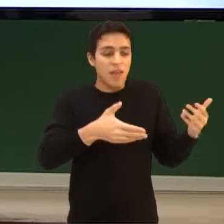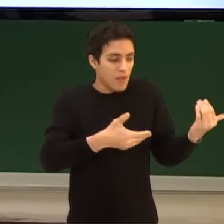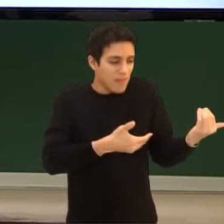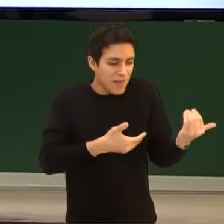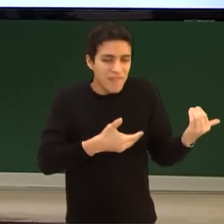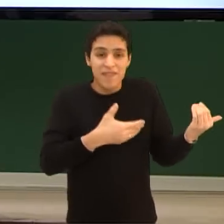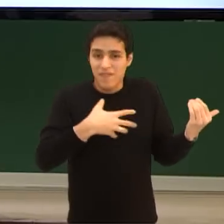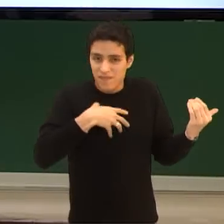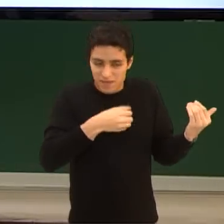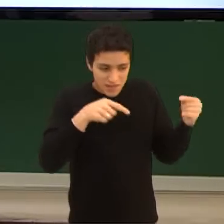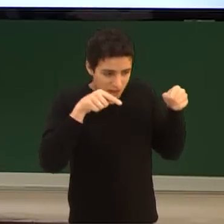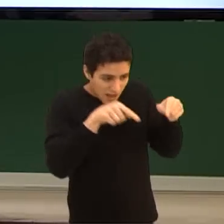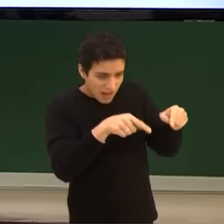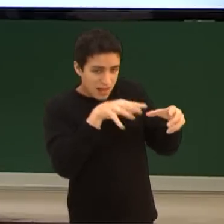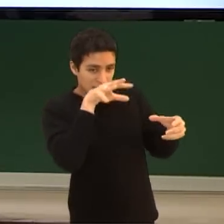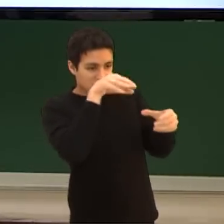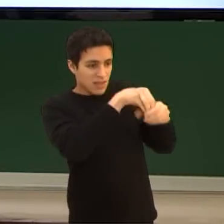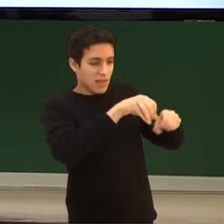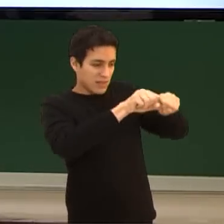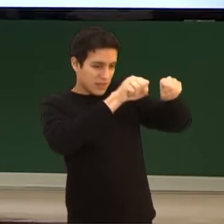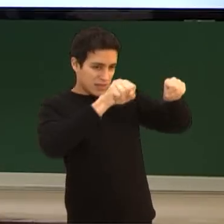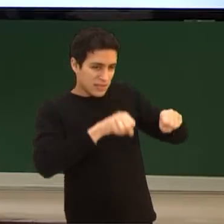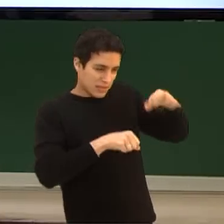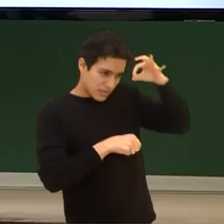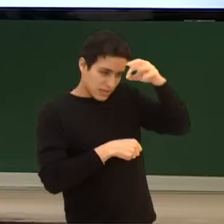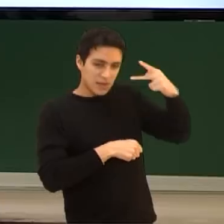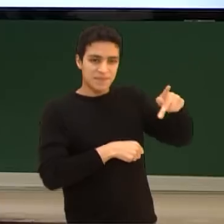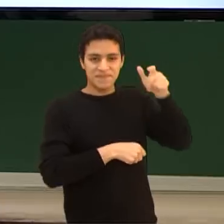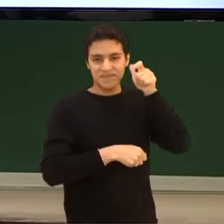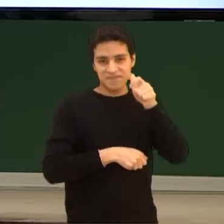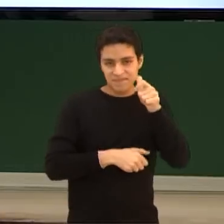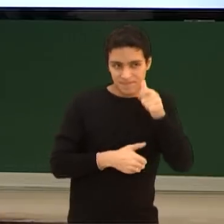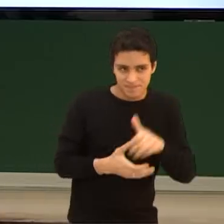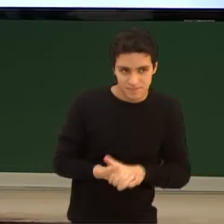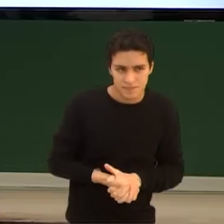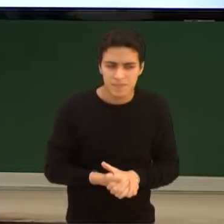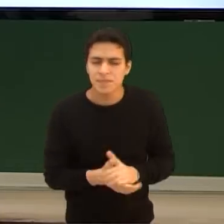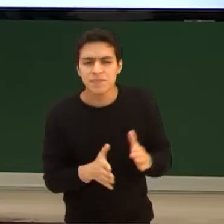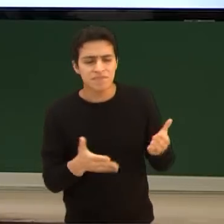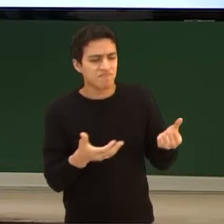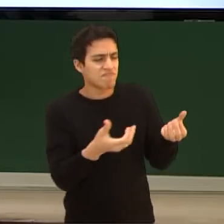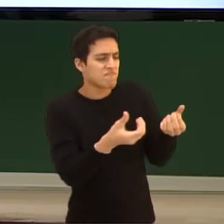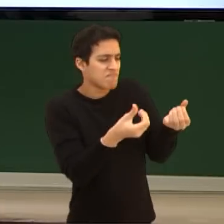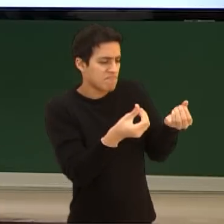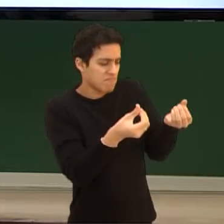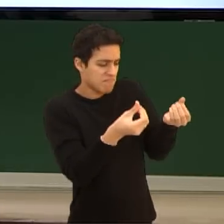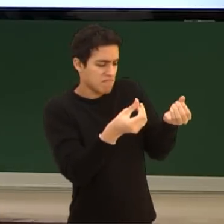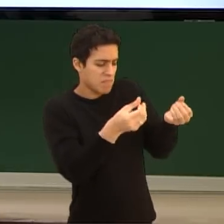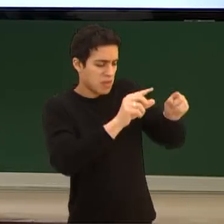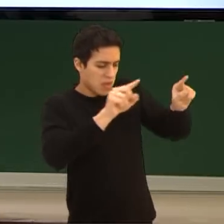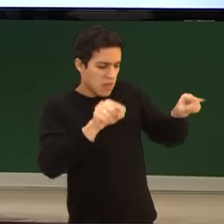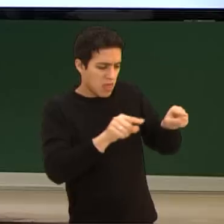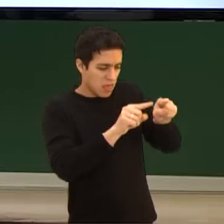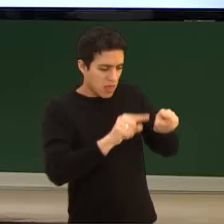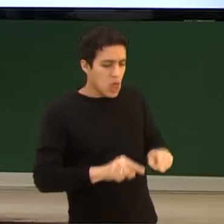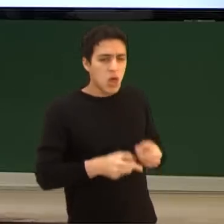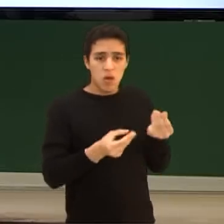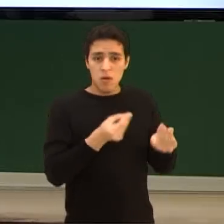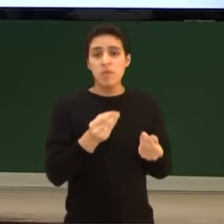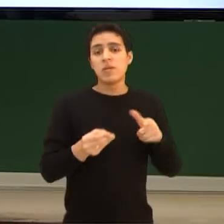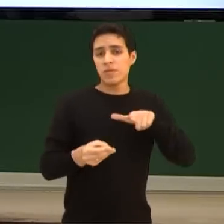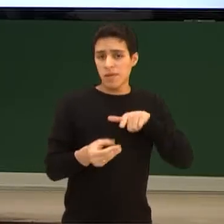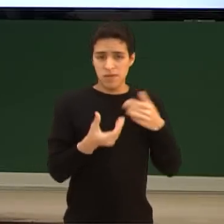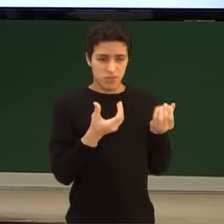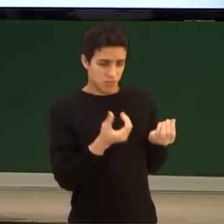no sistema genital feminino. Quais são as estruturas desse sistema? 2 ovários,